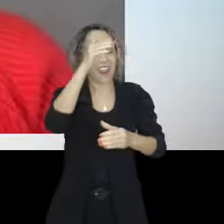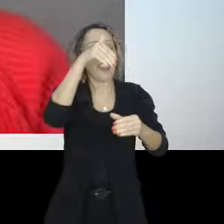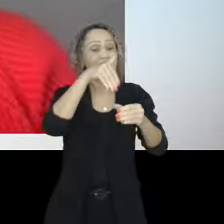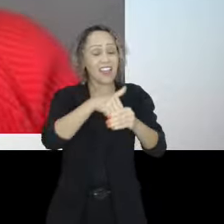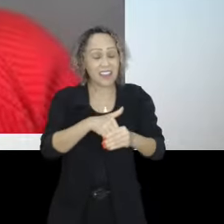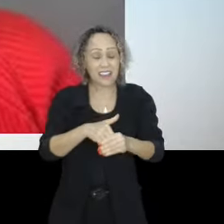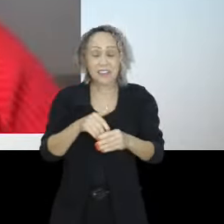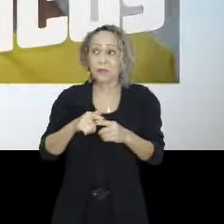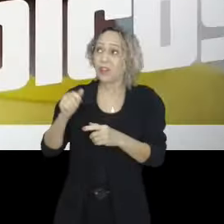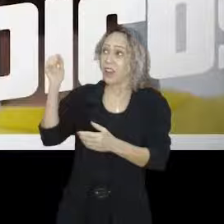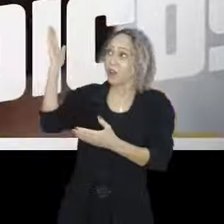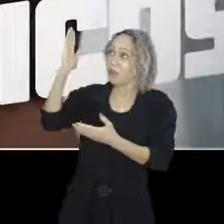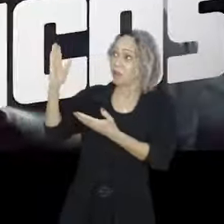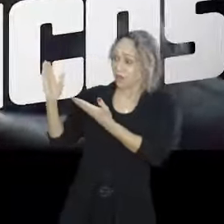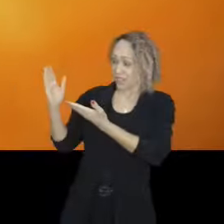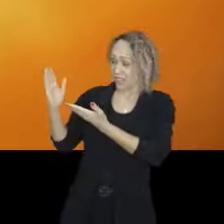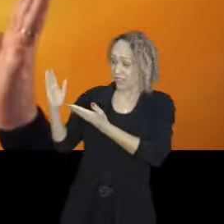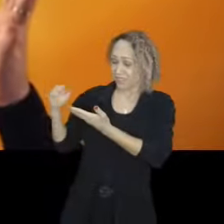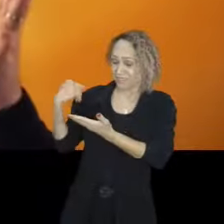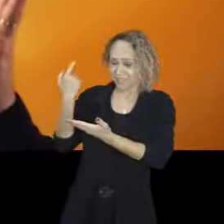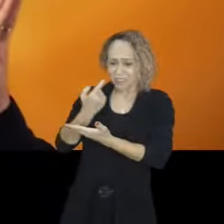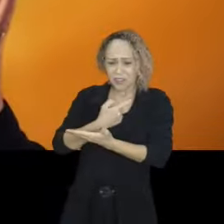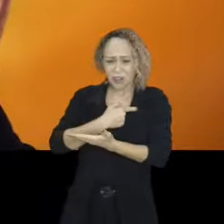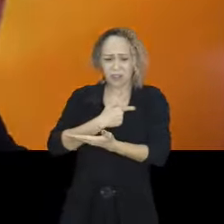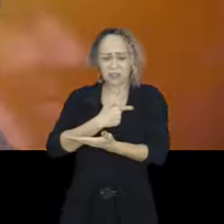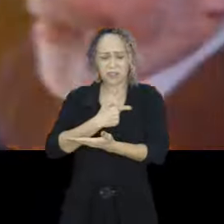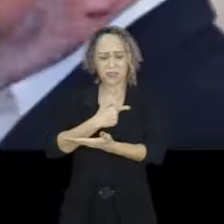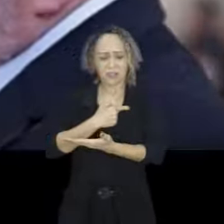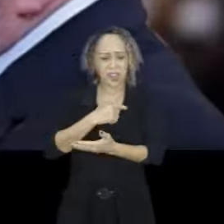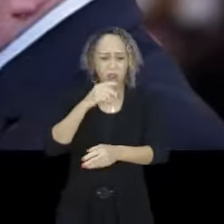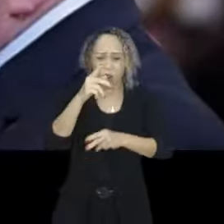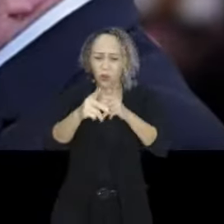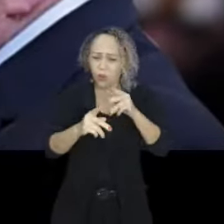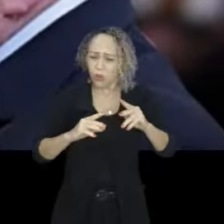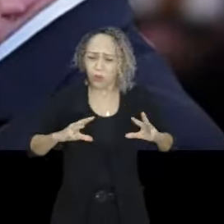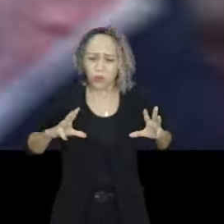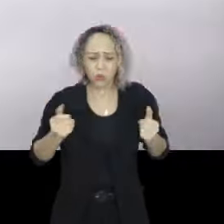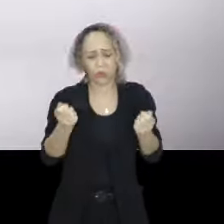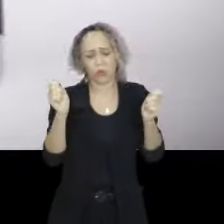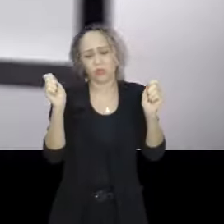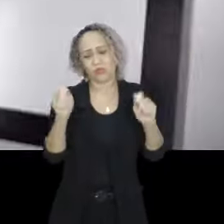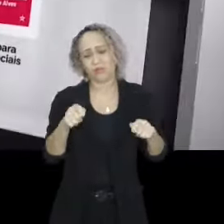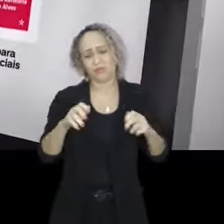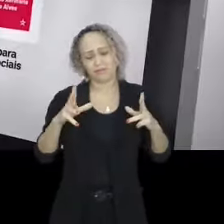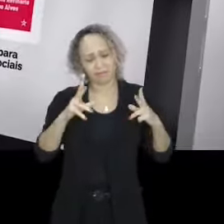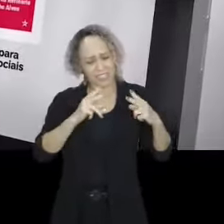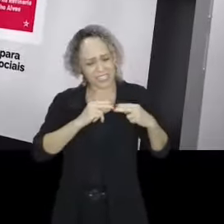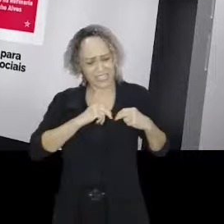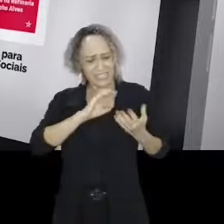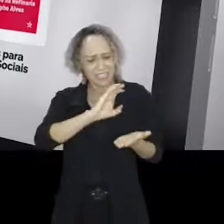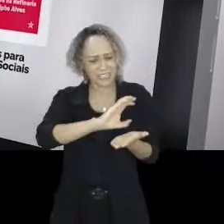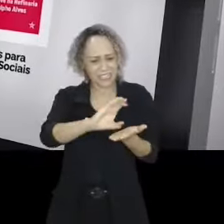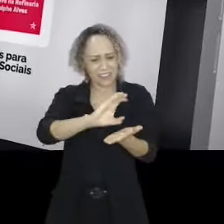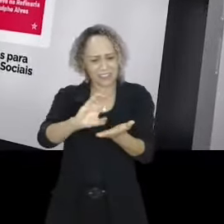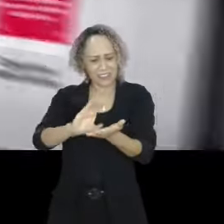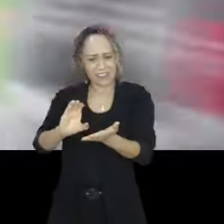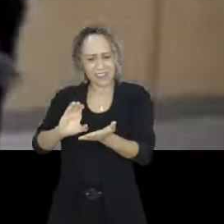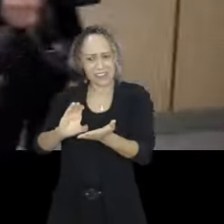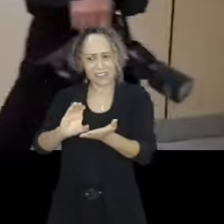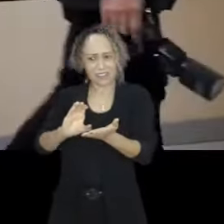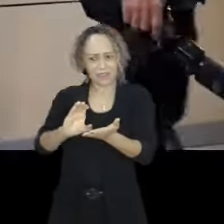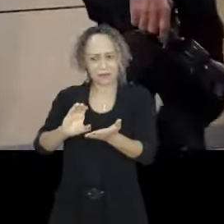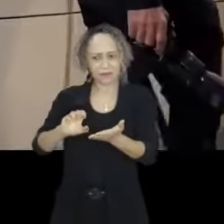gente, todo mundo merece investimento. Para quem já é da casa, siga em sintonia com a